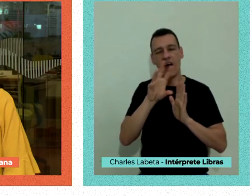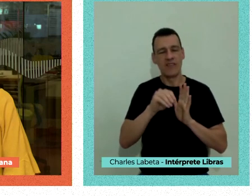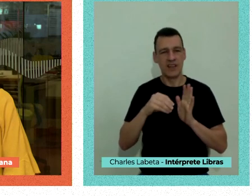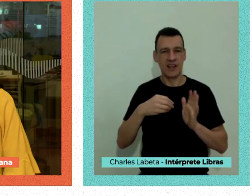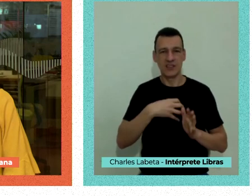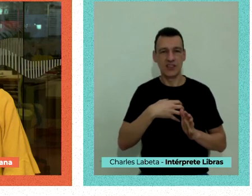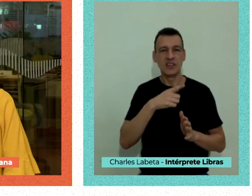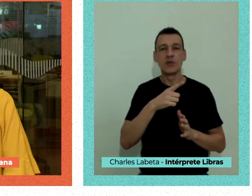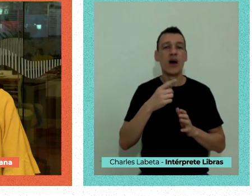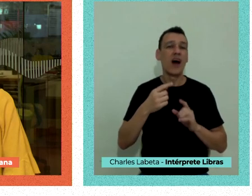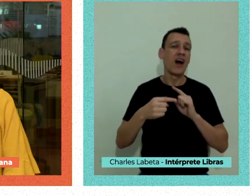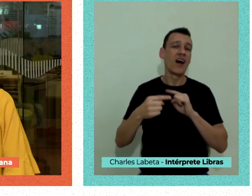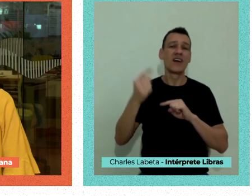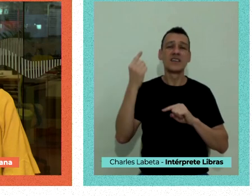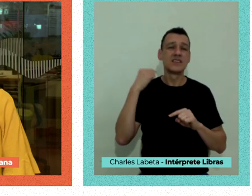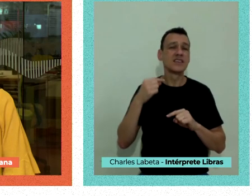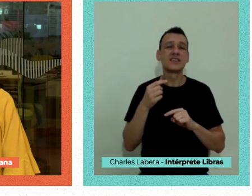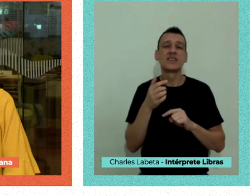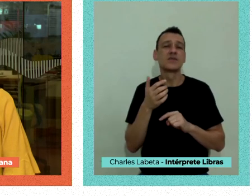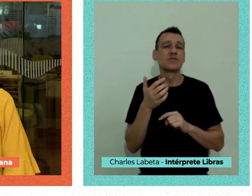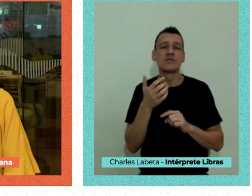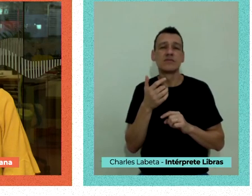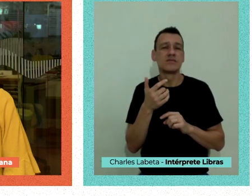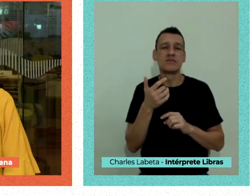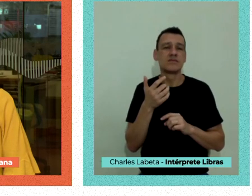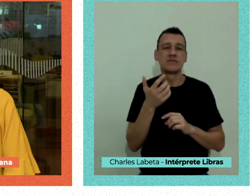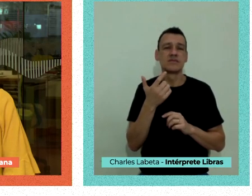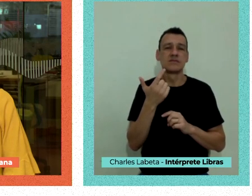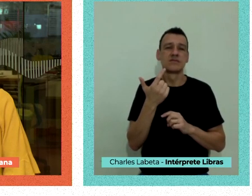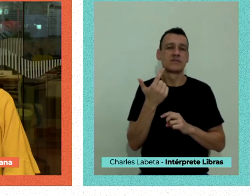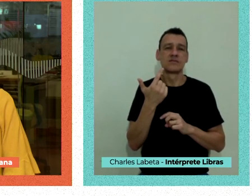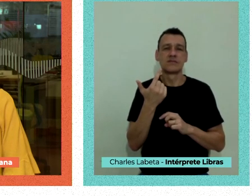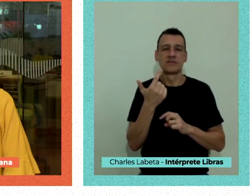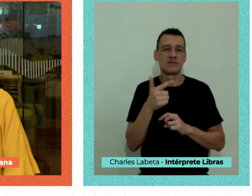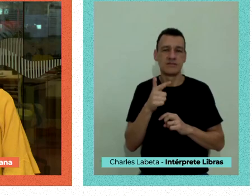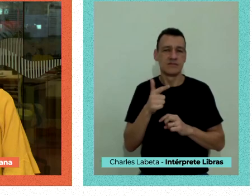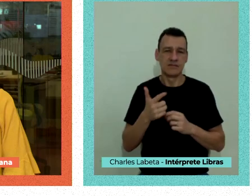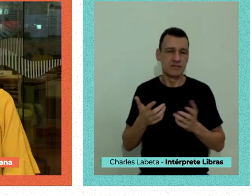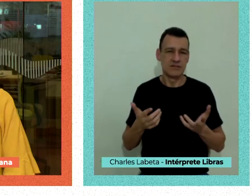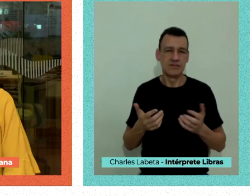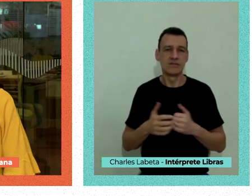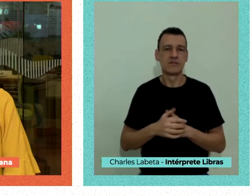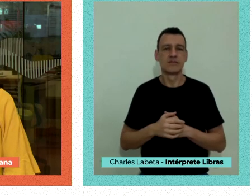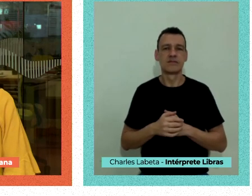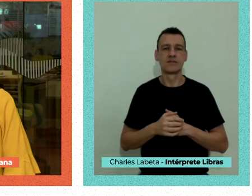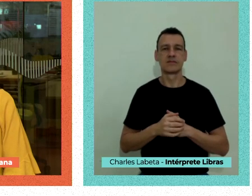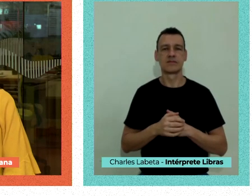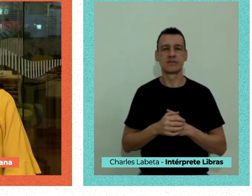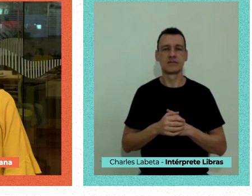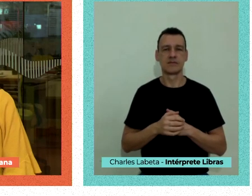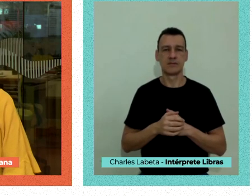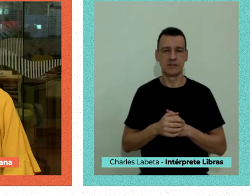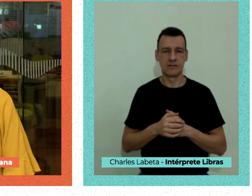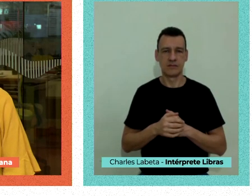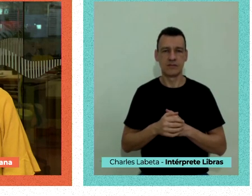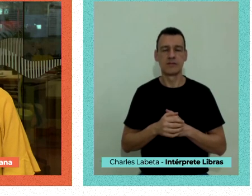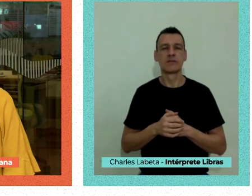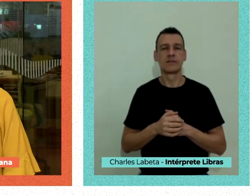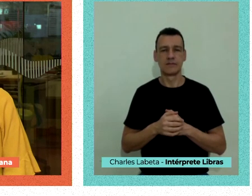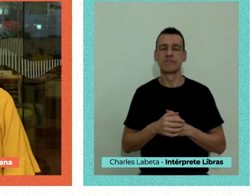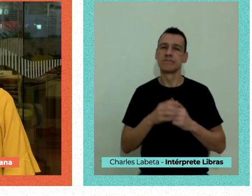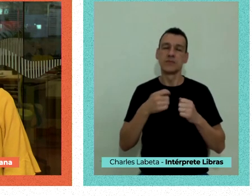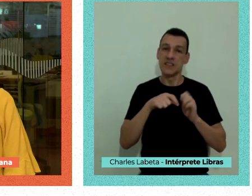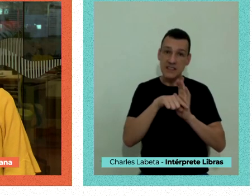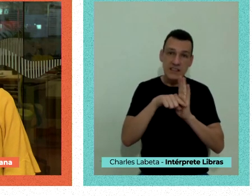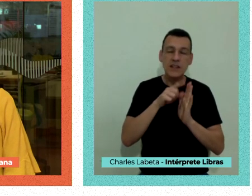do nosso cotidiano que muitas vezes a gente precisa também ter o acesso e conhecer e pesquisar e